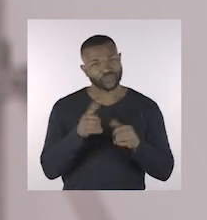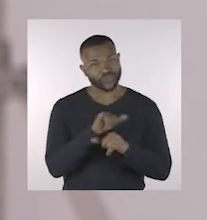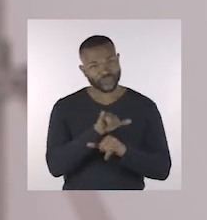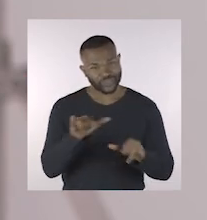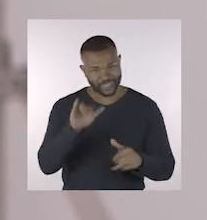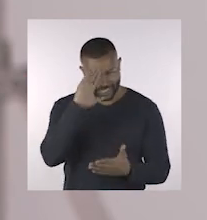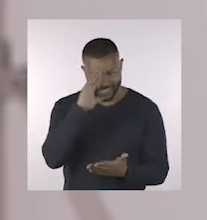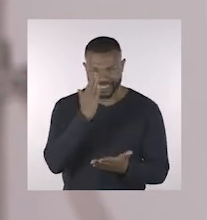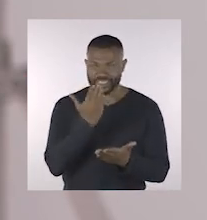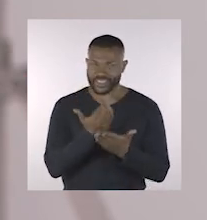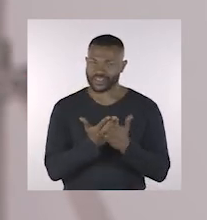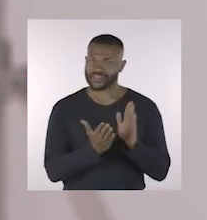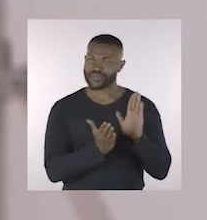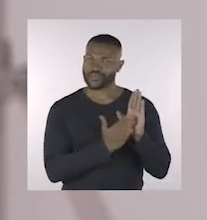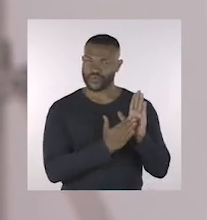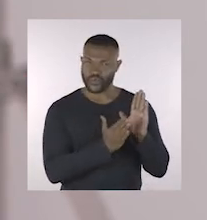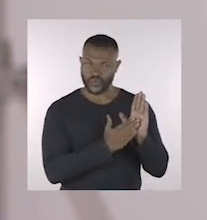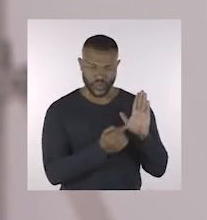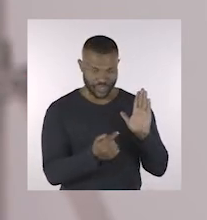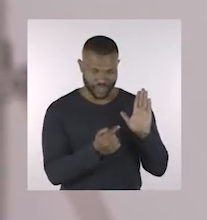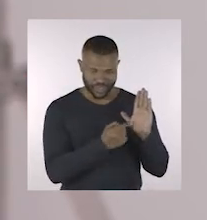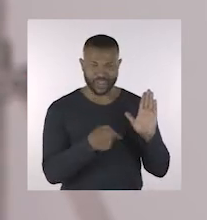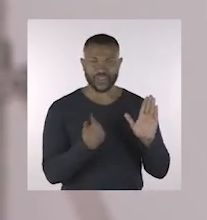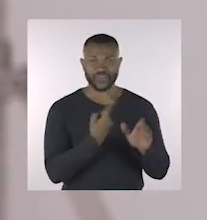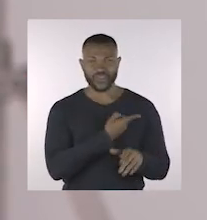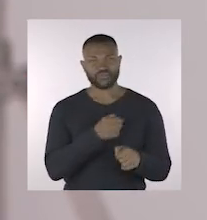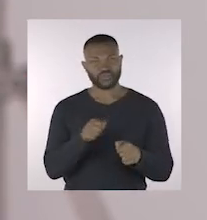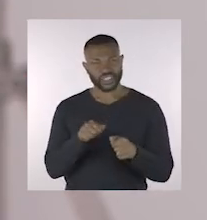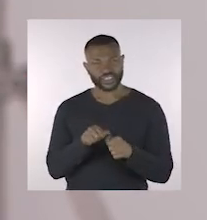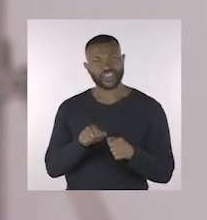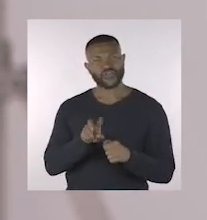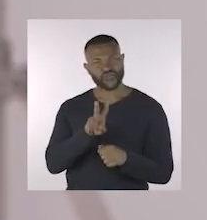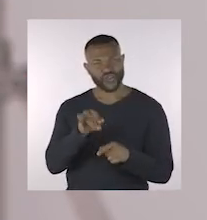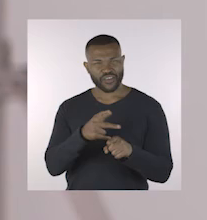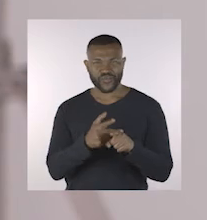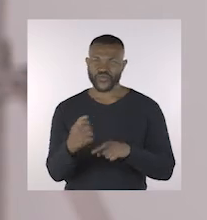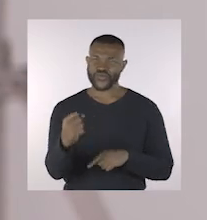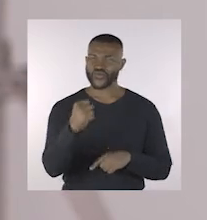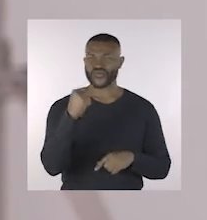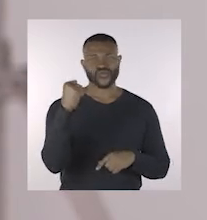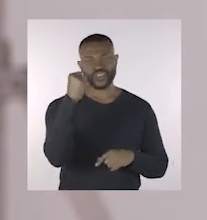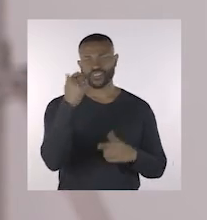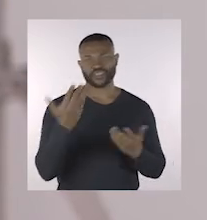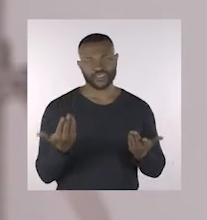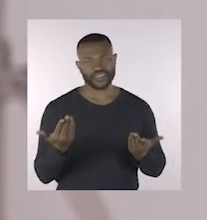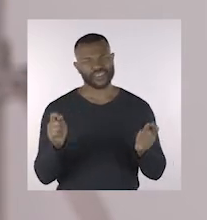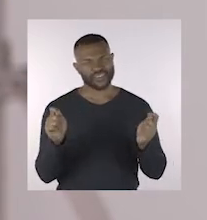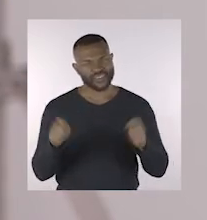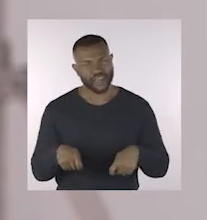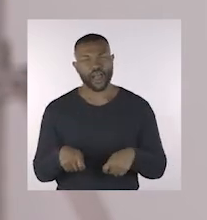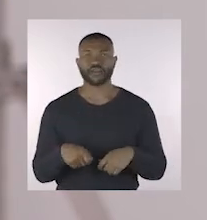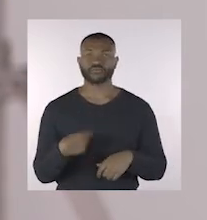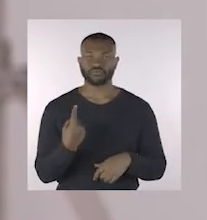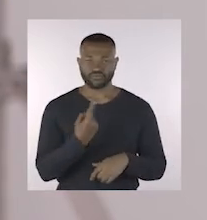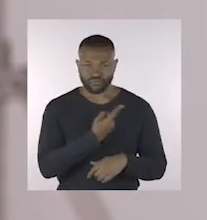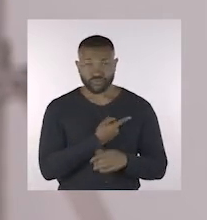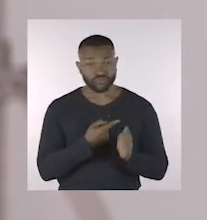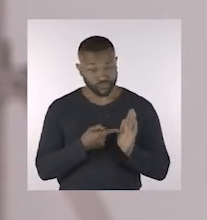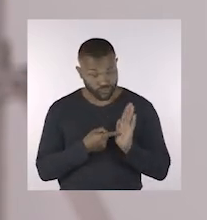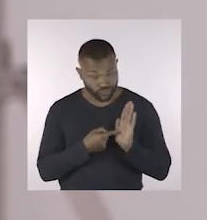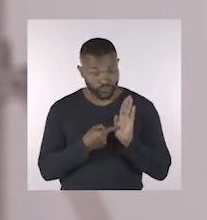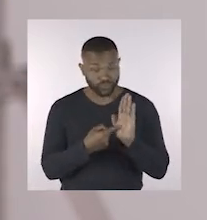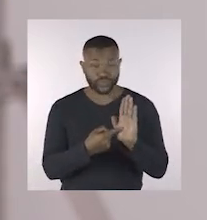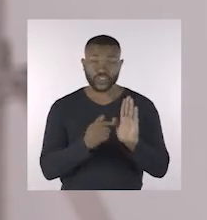eu quero dizer você eu acredito que essa proposta que a gente tá fazendo ela vai ser vencedor e não tem como não ser